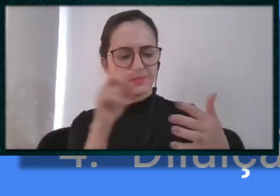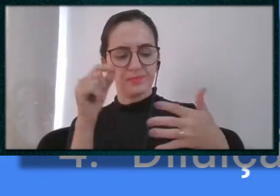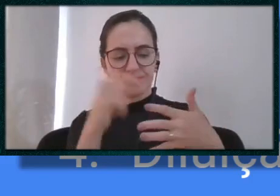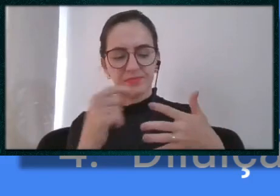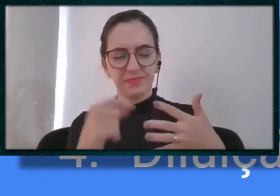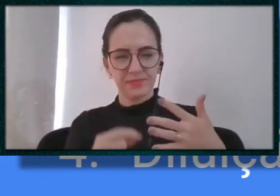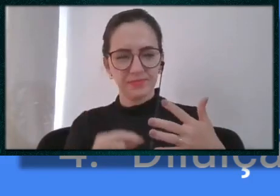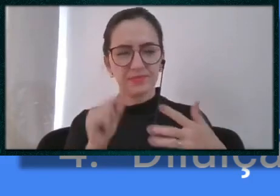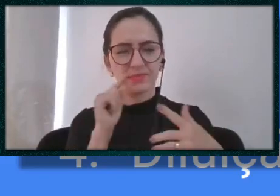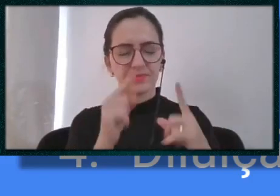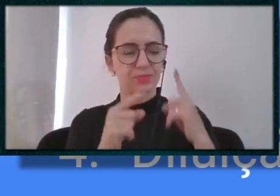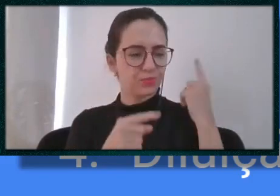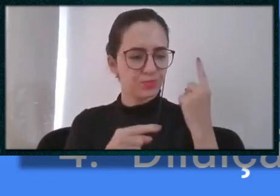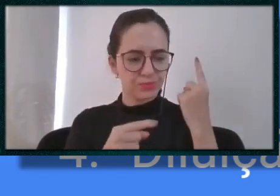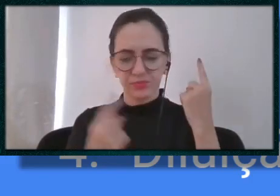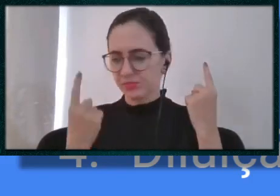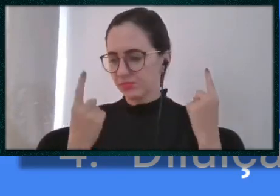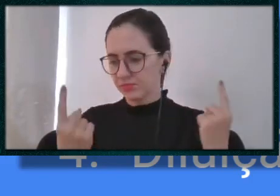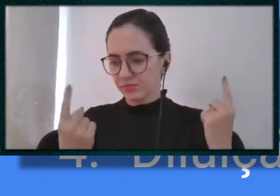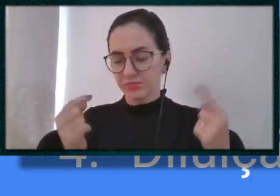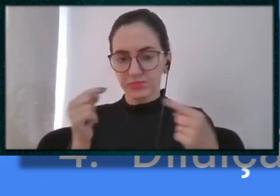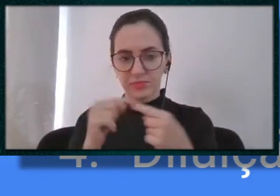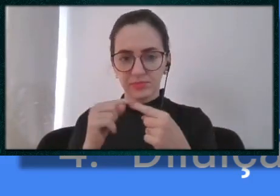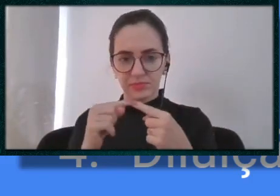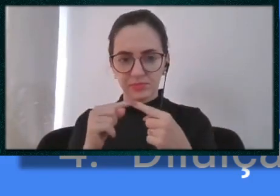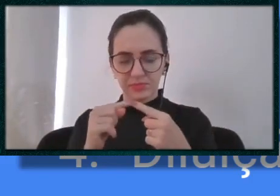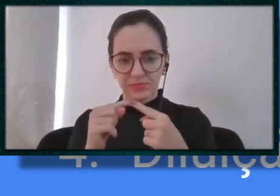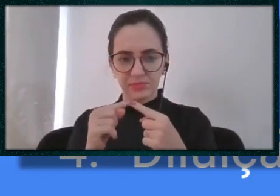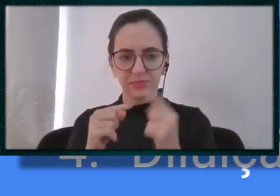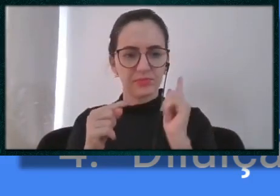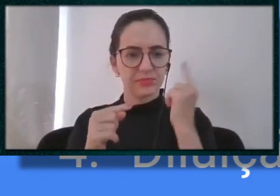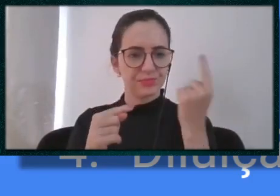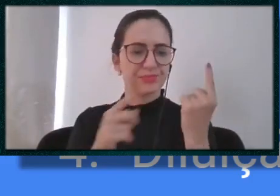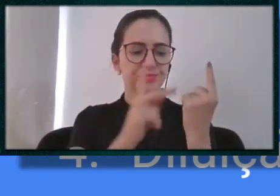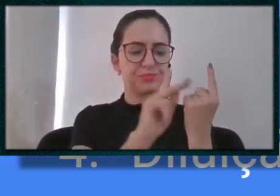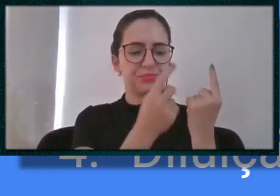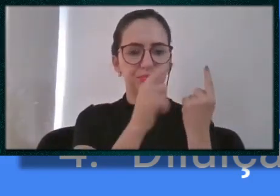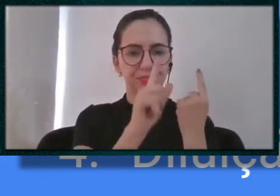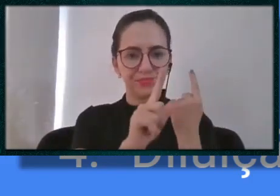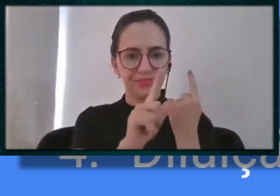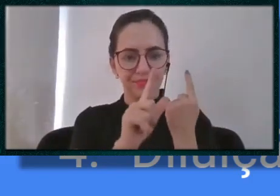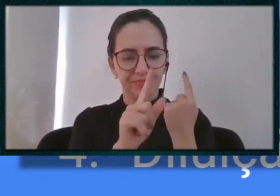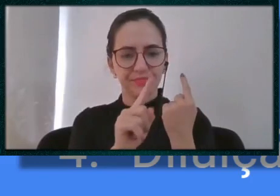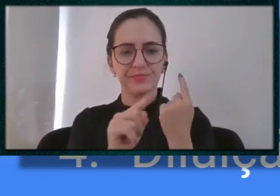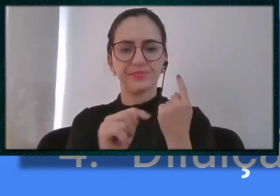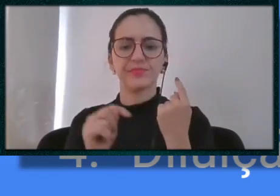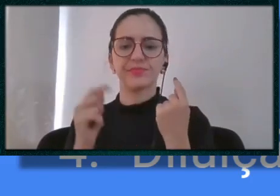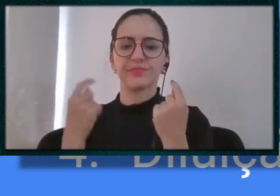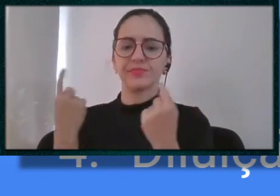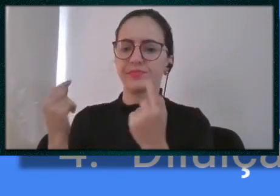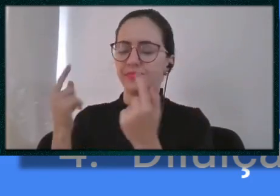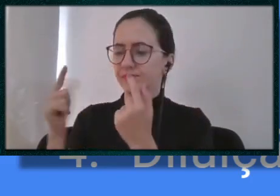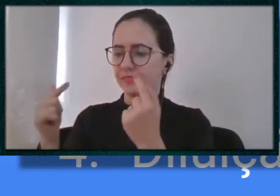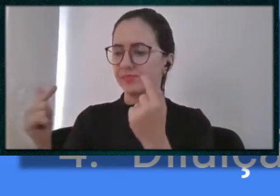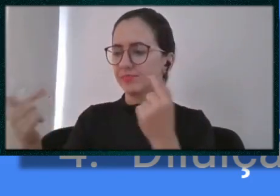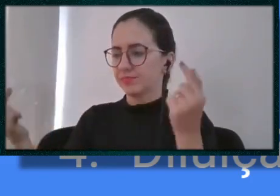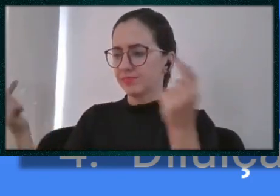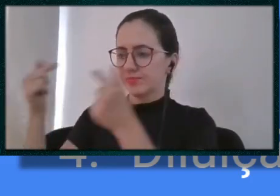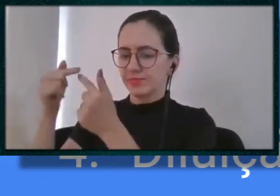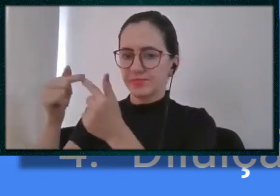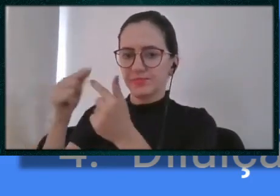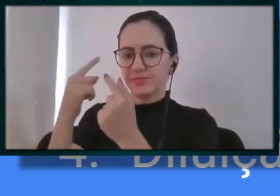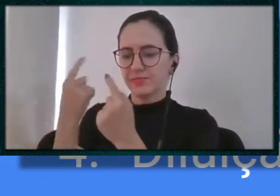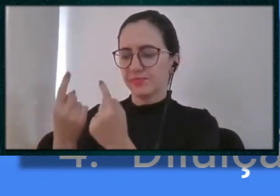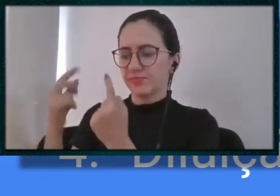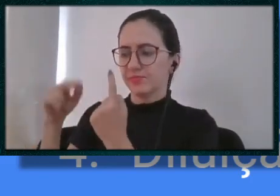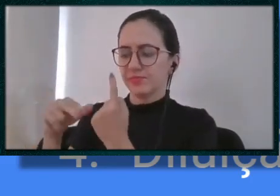HCl para quebrar 1 hidróxido de sódio, então se eu tenho 0,06 HCl, eu vou precisar de quanto desses